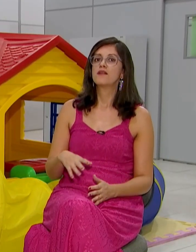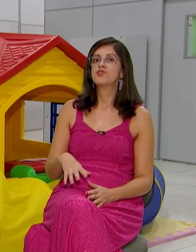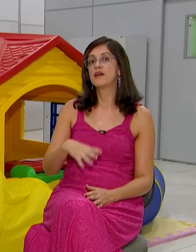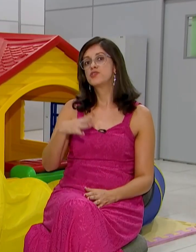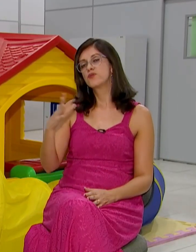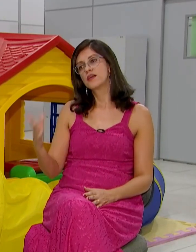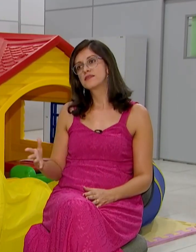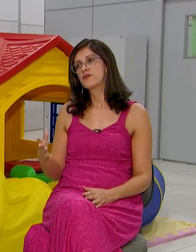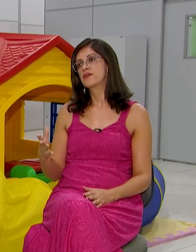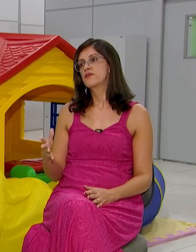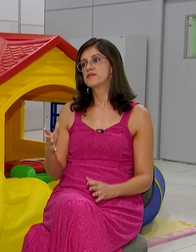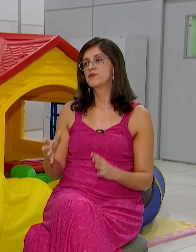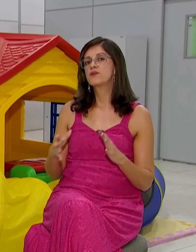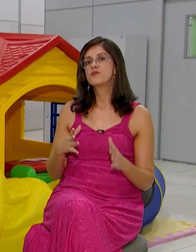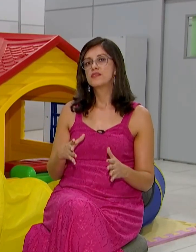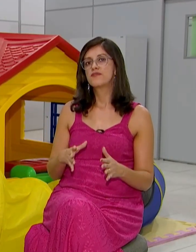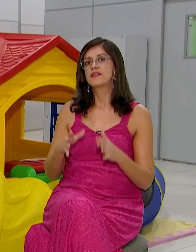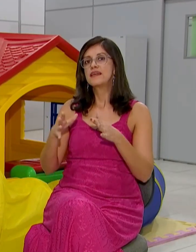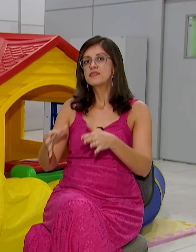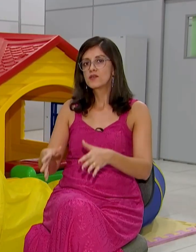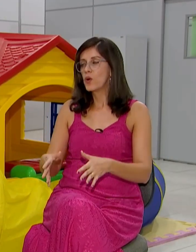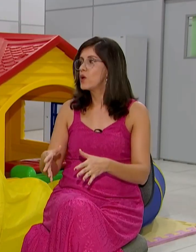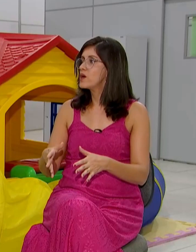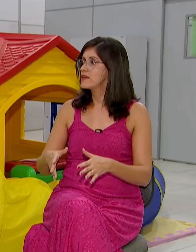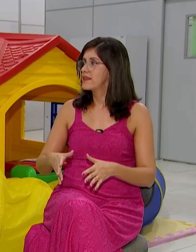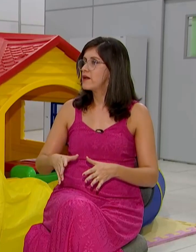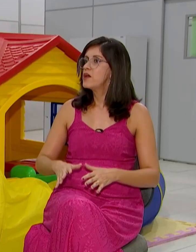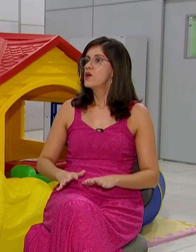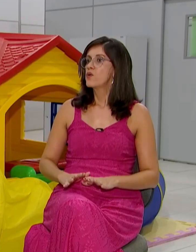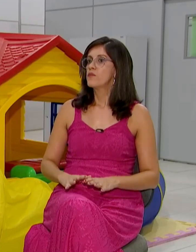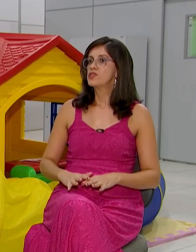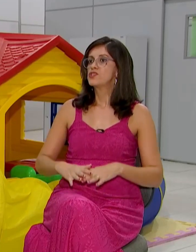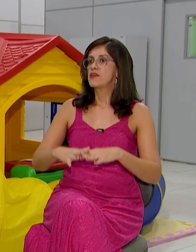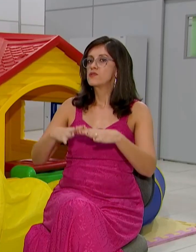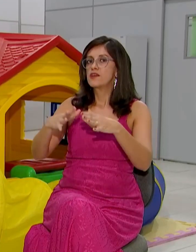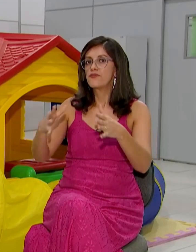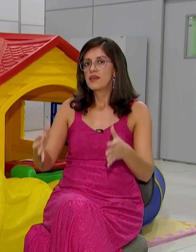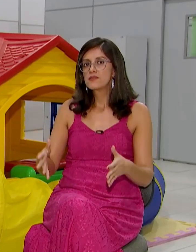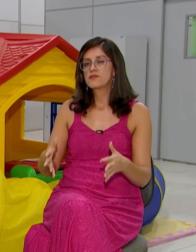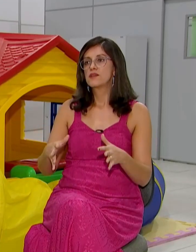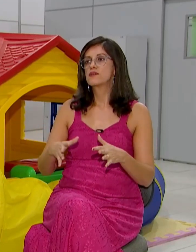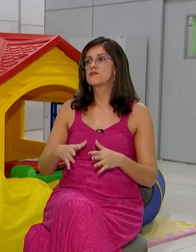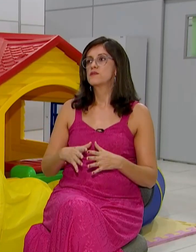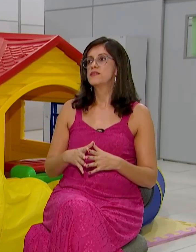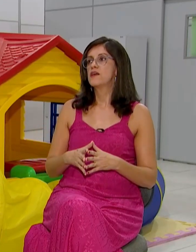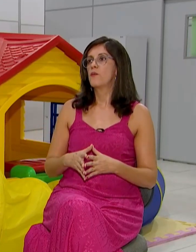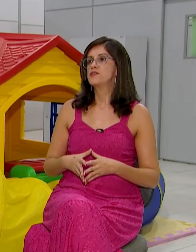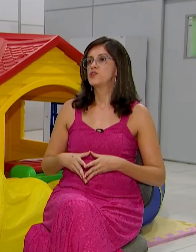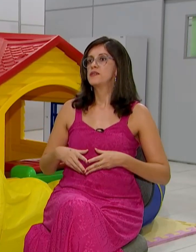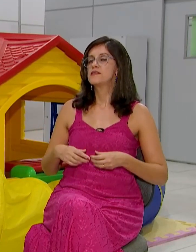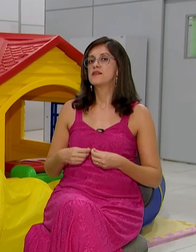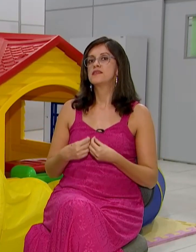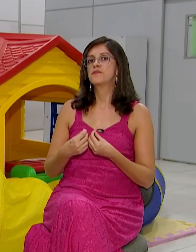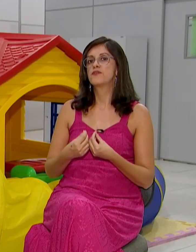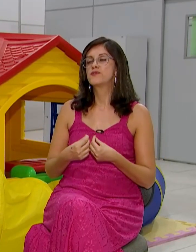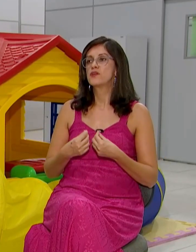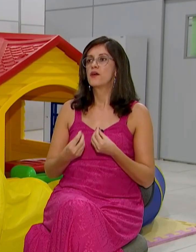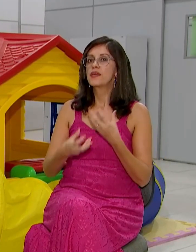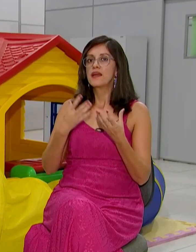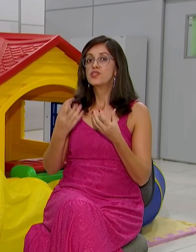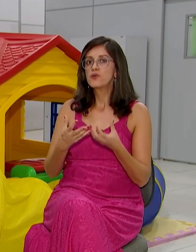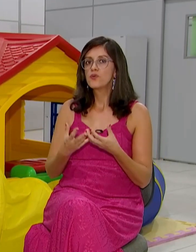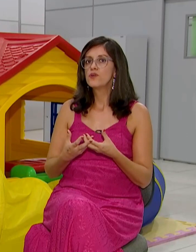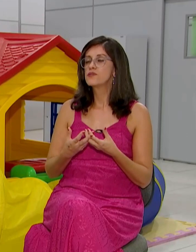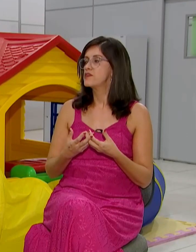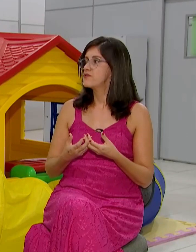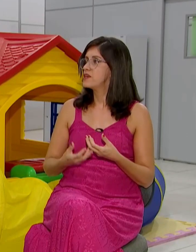todo o trabalho de articulação da educação inclusiva na escola, né? Como a gente tem os serviços da educação especial, a gente precisa desse